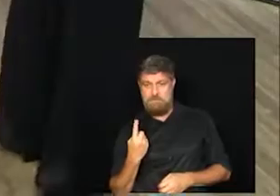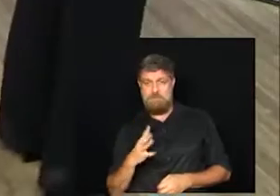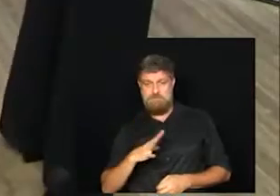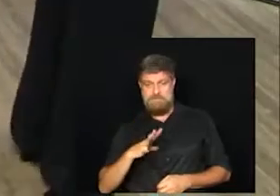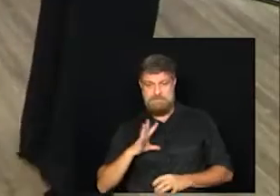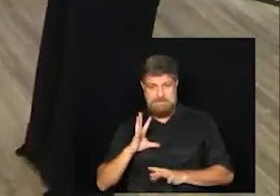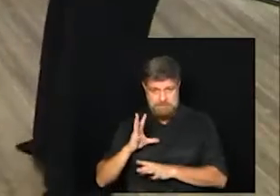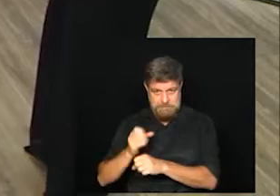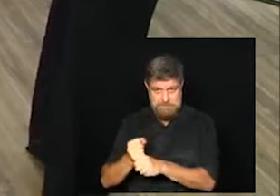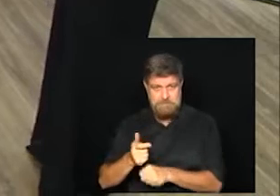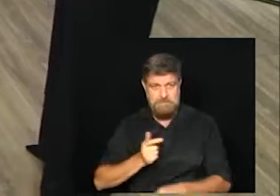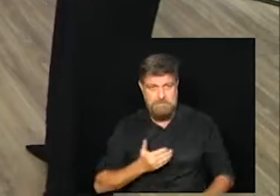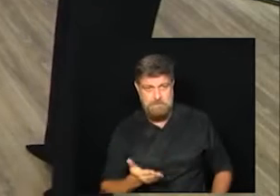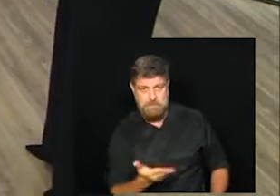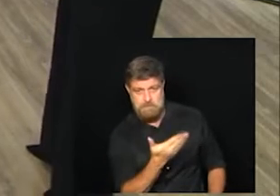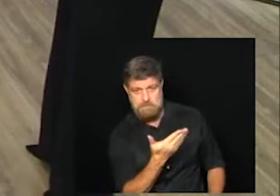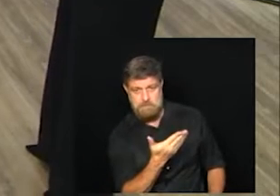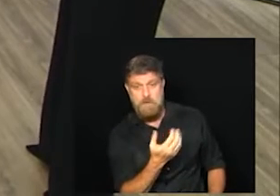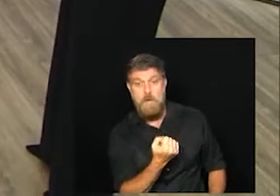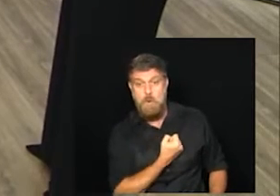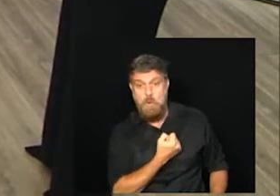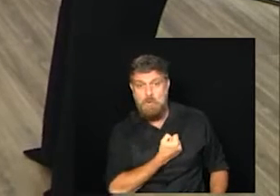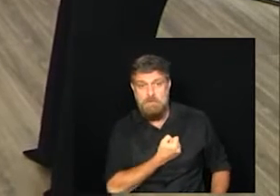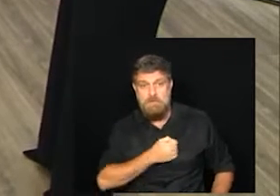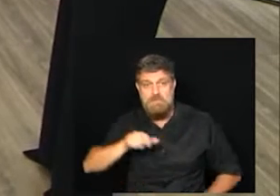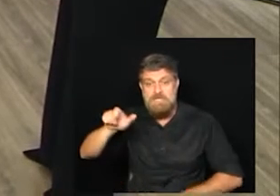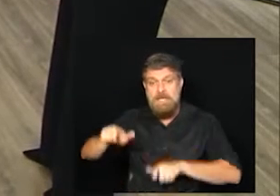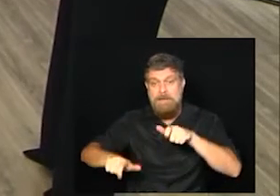municípios, nós temos